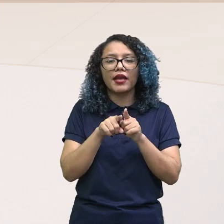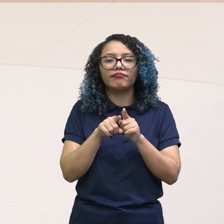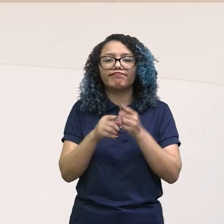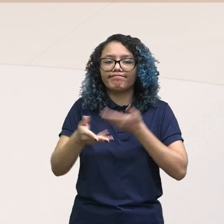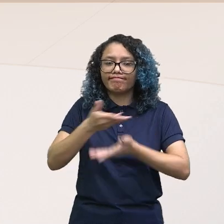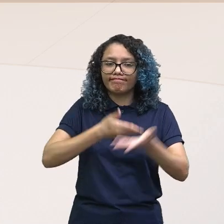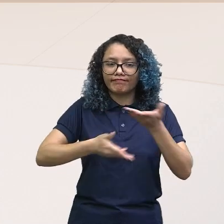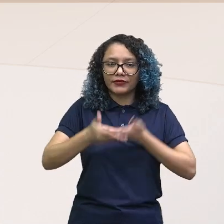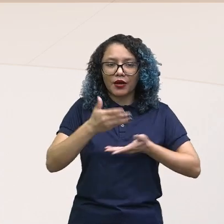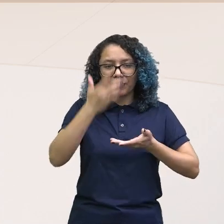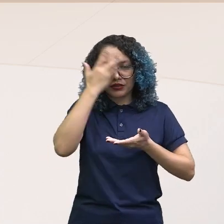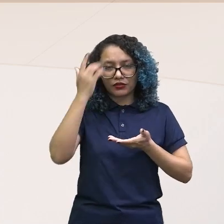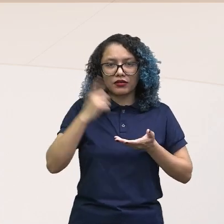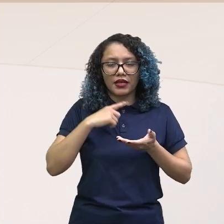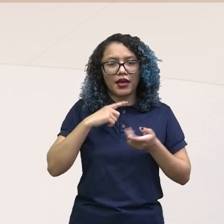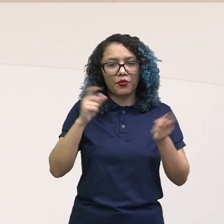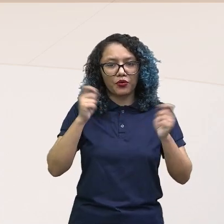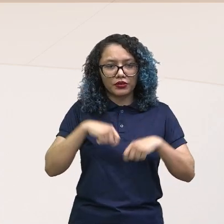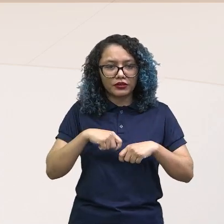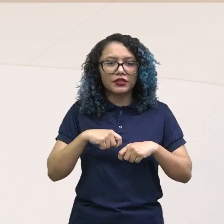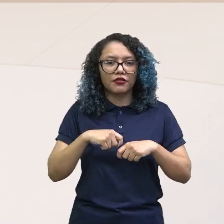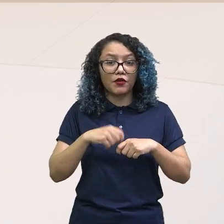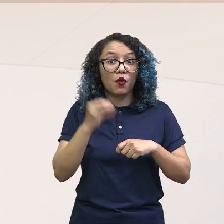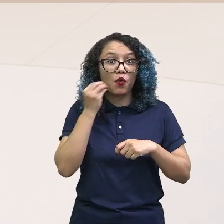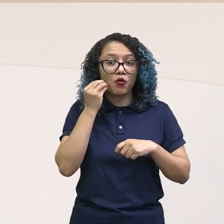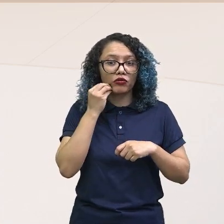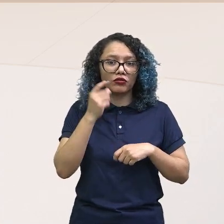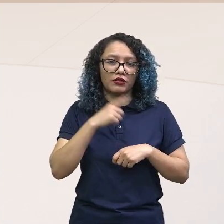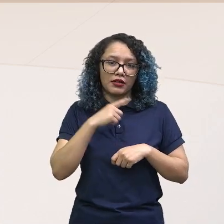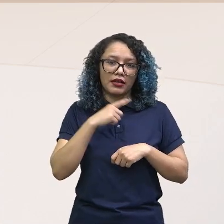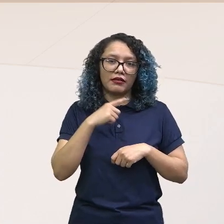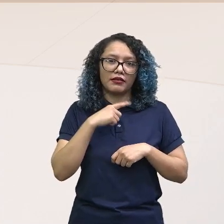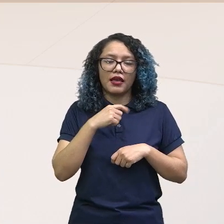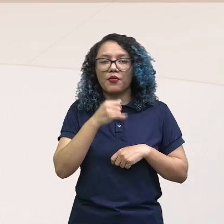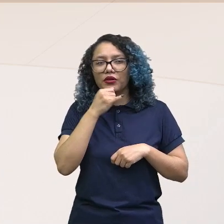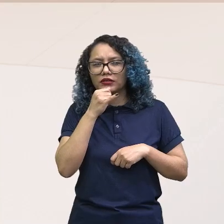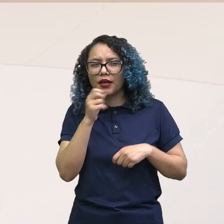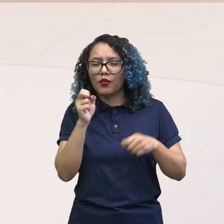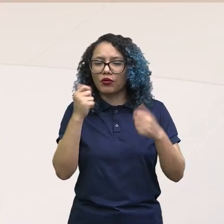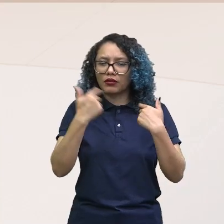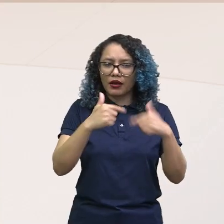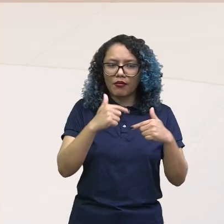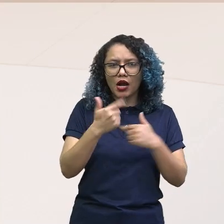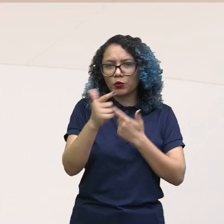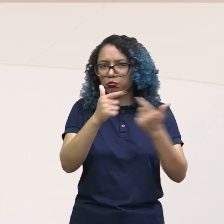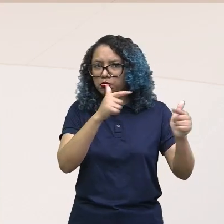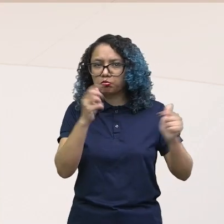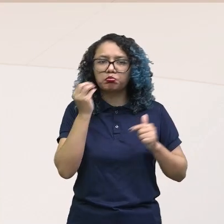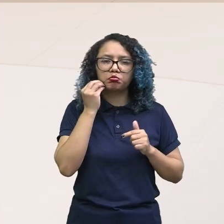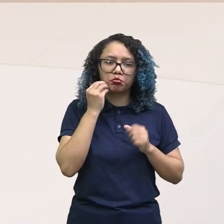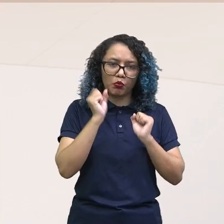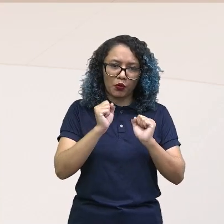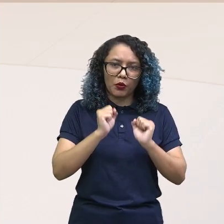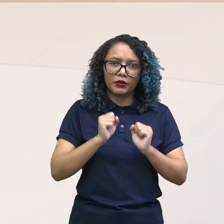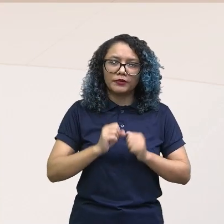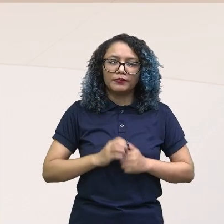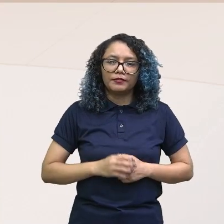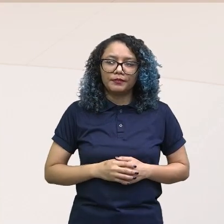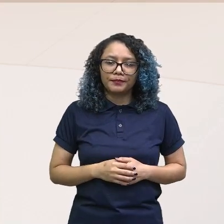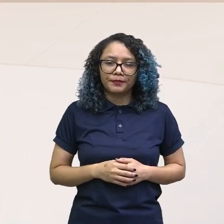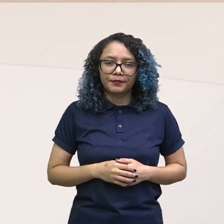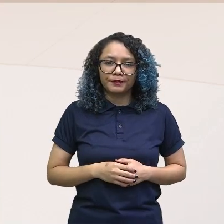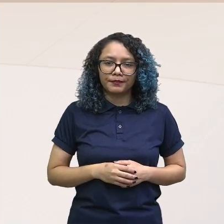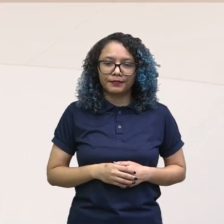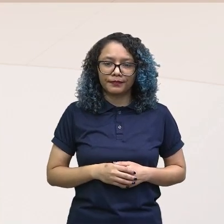possui, que podem abrir portas para oportunidades de empregos e outras vantagens, né? Então, é importante